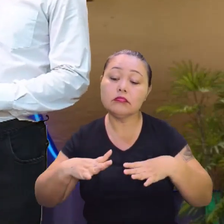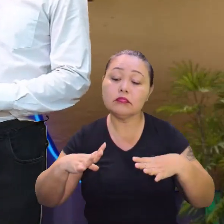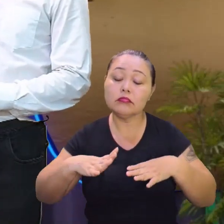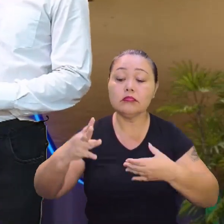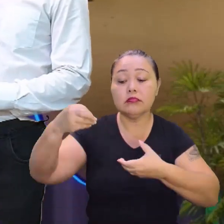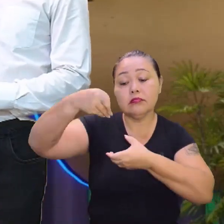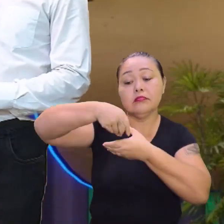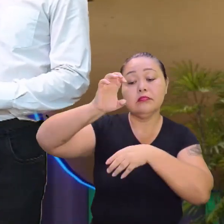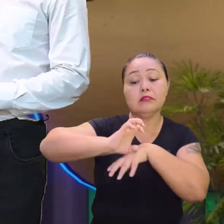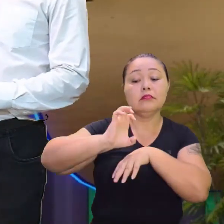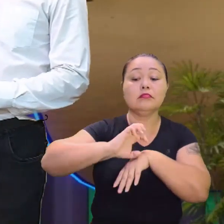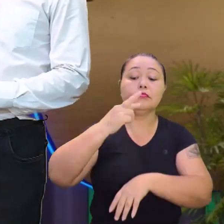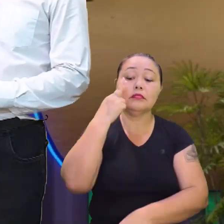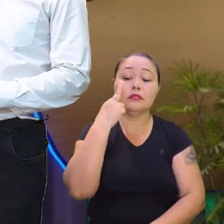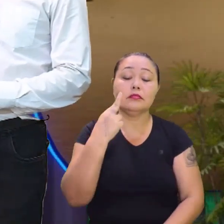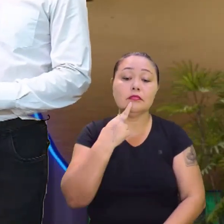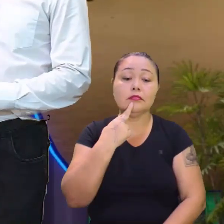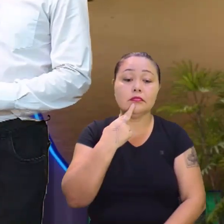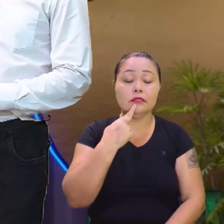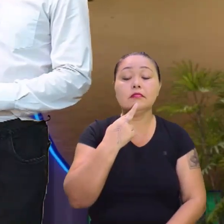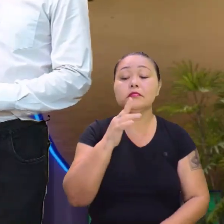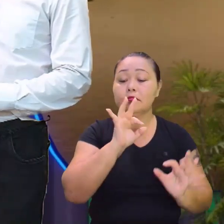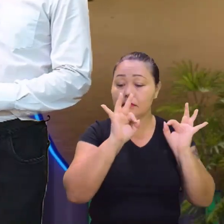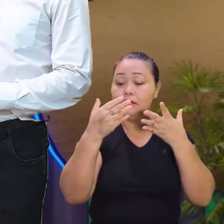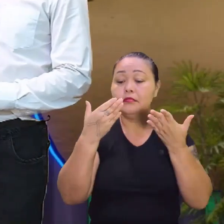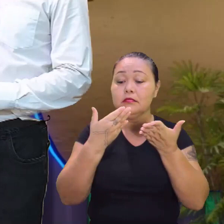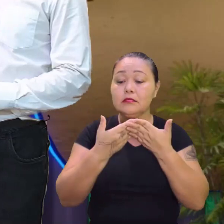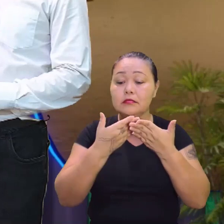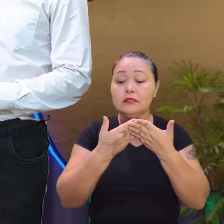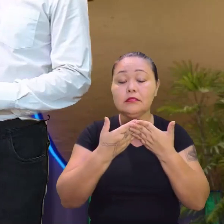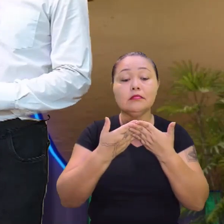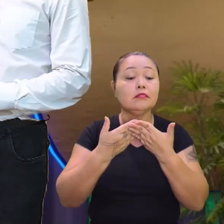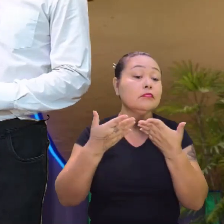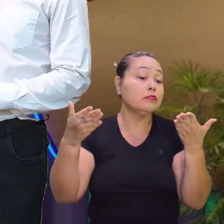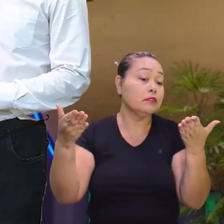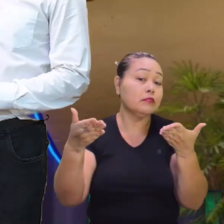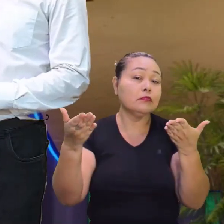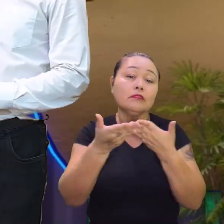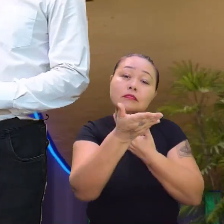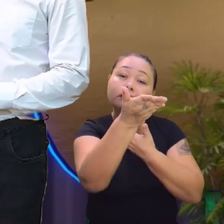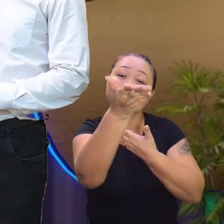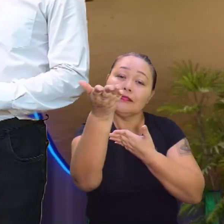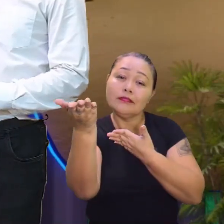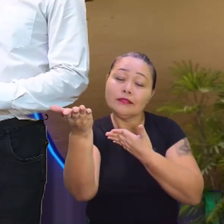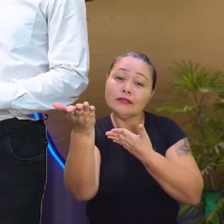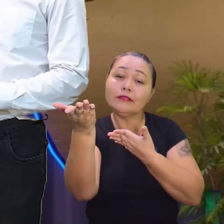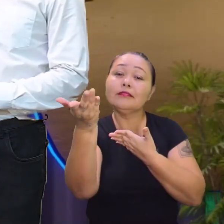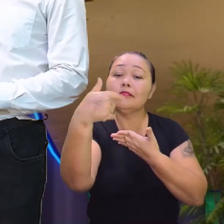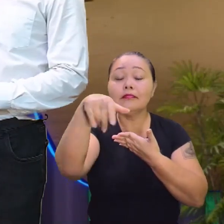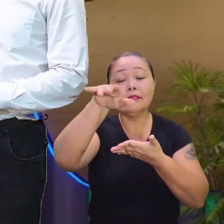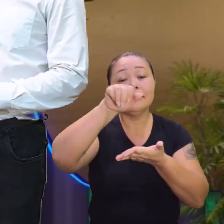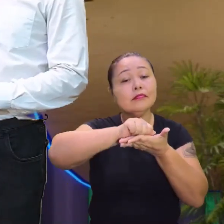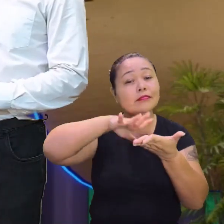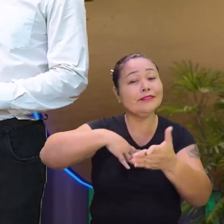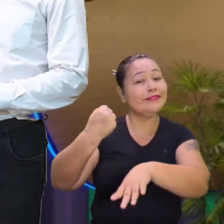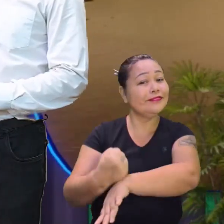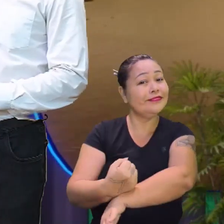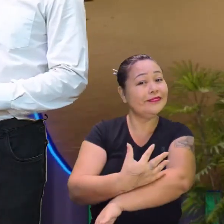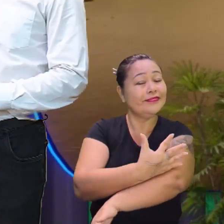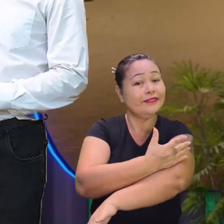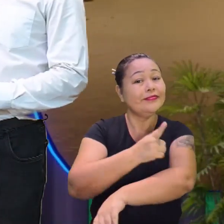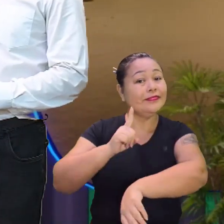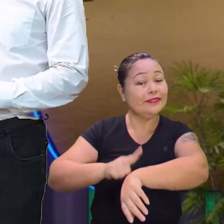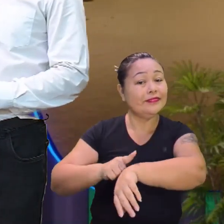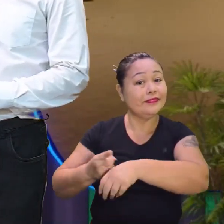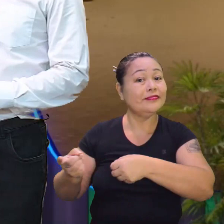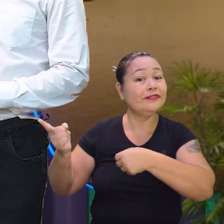de Rondônia, que abrange mais cidades. Vamos falar disso durante a aula? Exatamente. Então agora é com você. Pega aí a sua atividade e arrepia, que